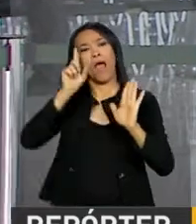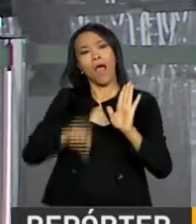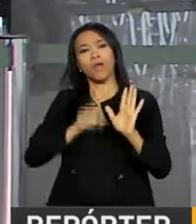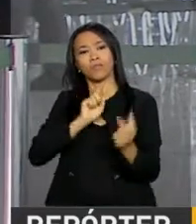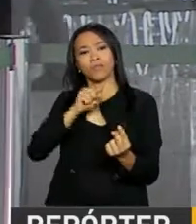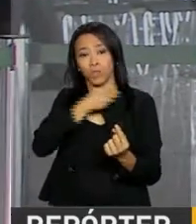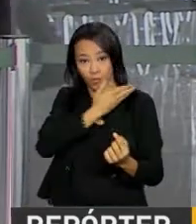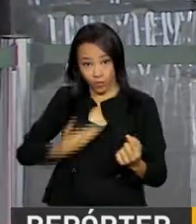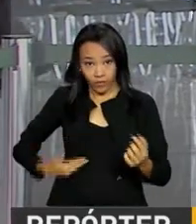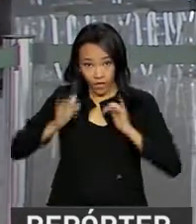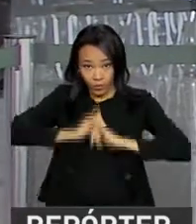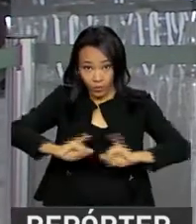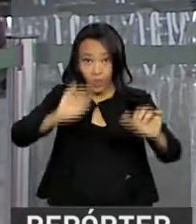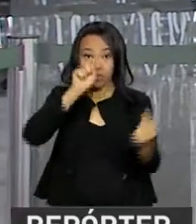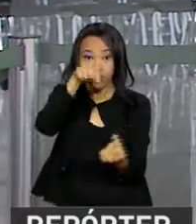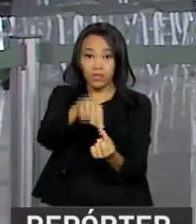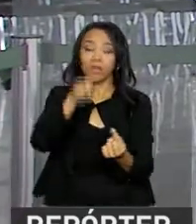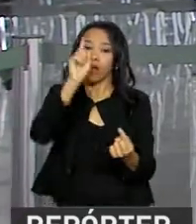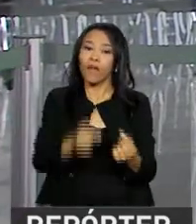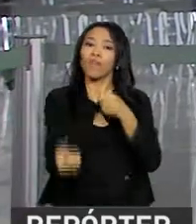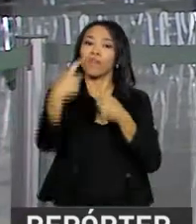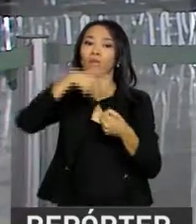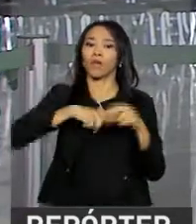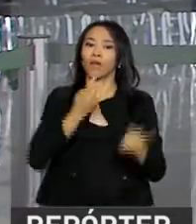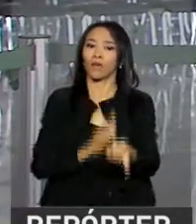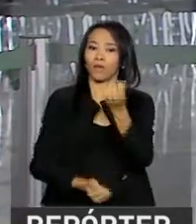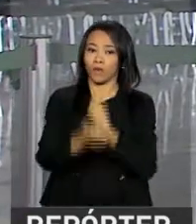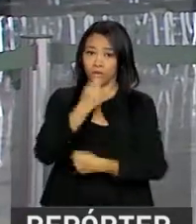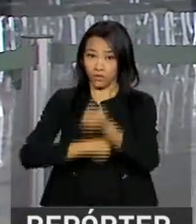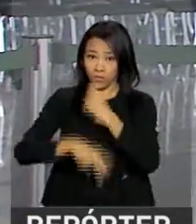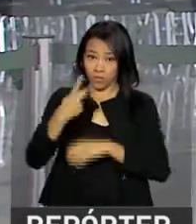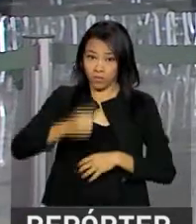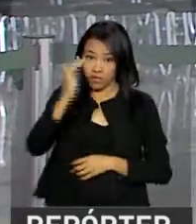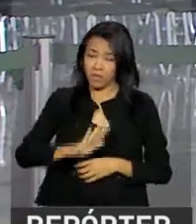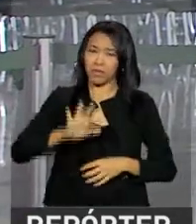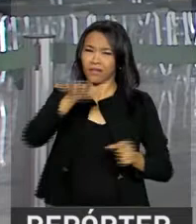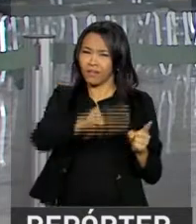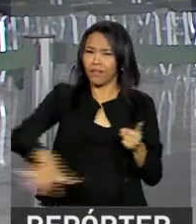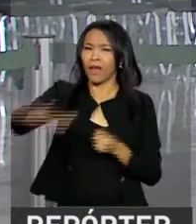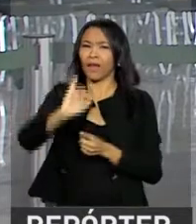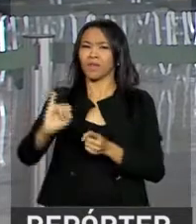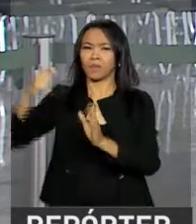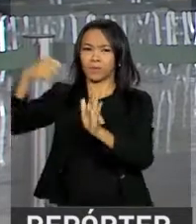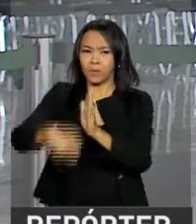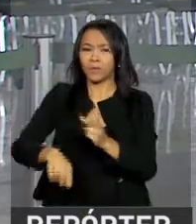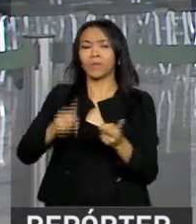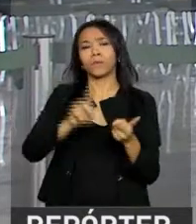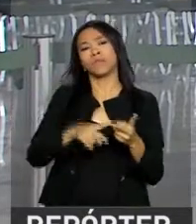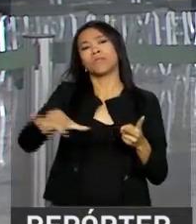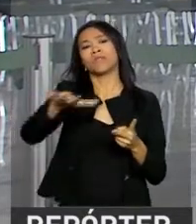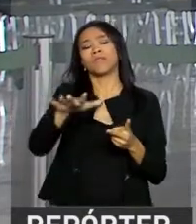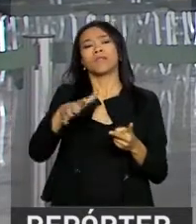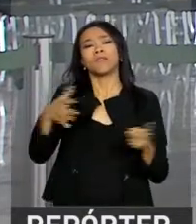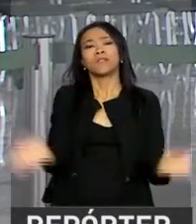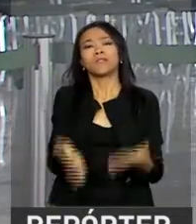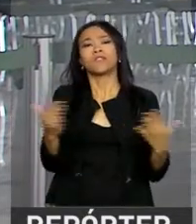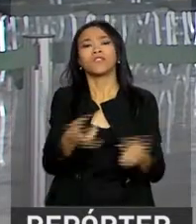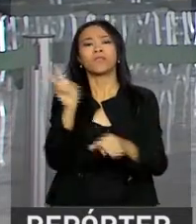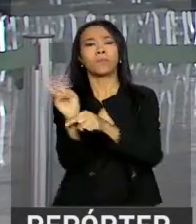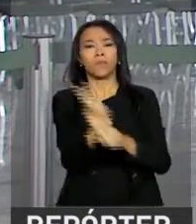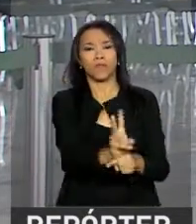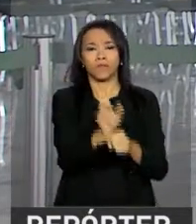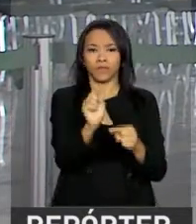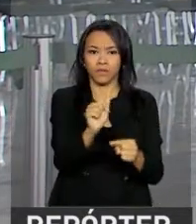país voltar a crescer as iniciativas são de regularização tributária incentivar o crédito imobiliário e ao comércio também